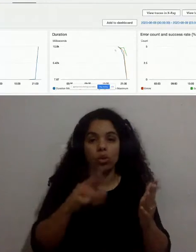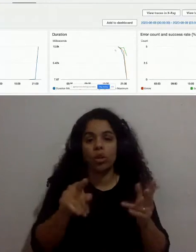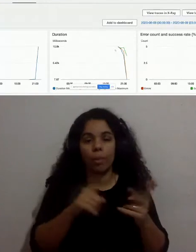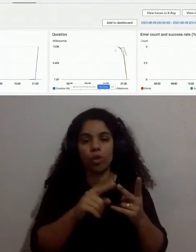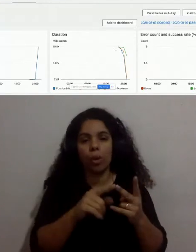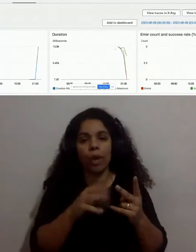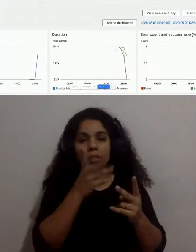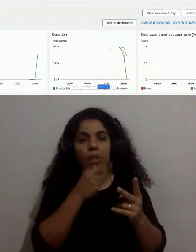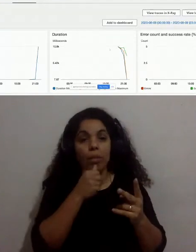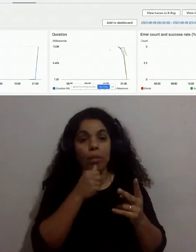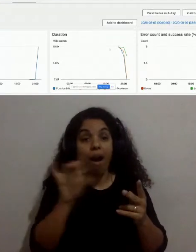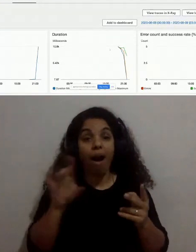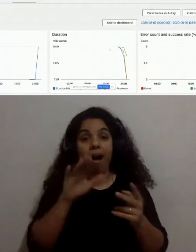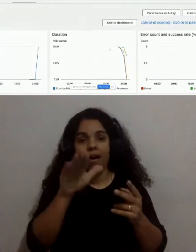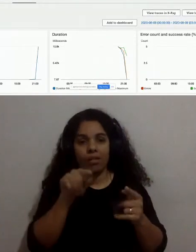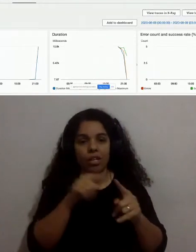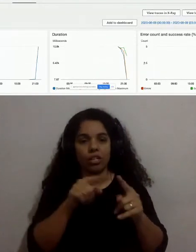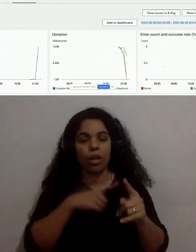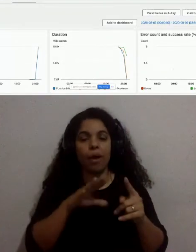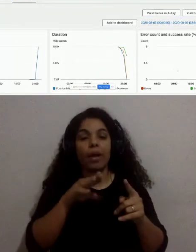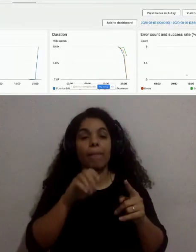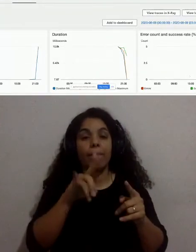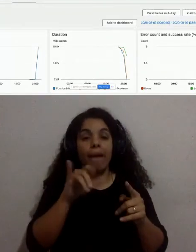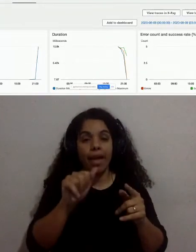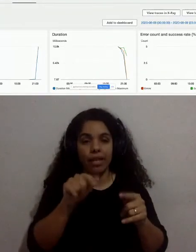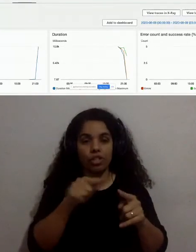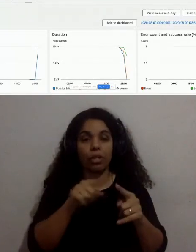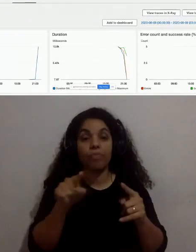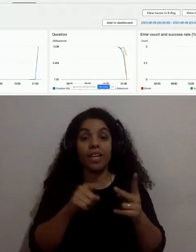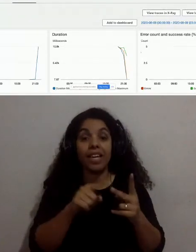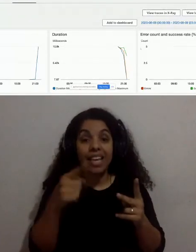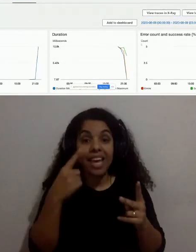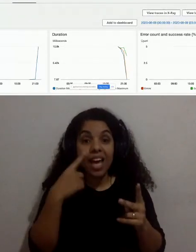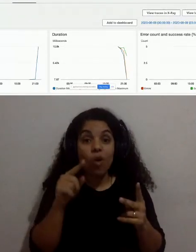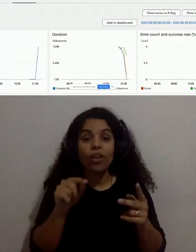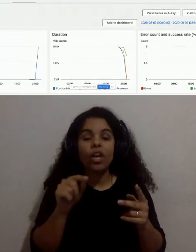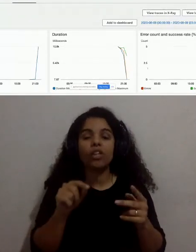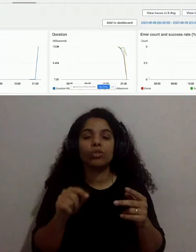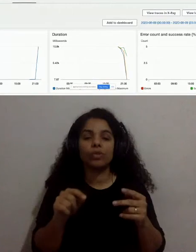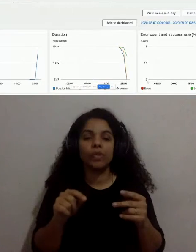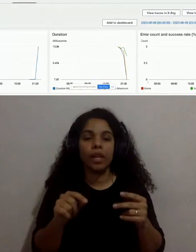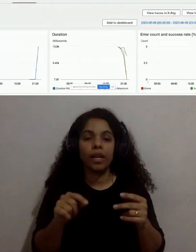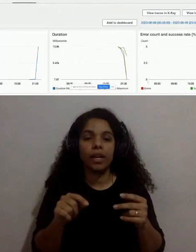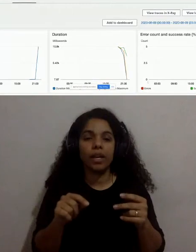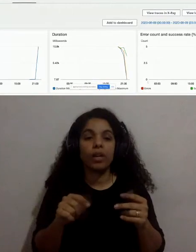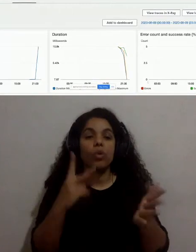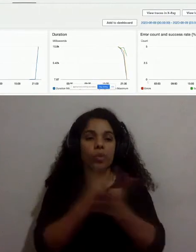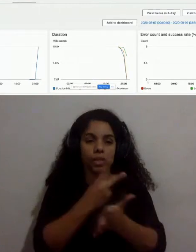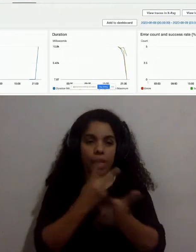duração de cada chamada, tá? A média, mais ou menos. E aqui eu vejo os